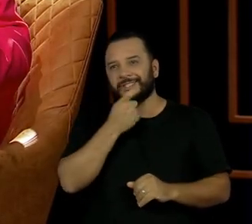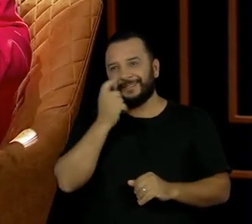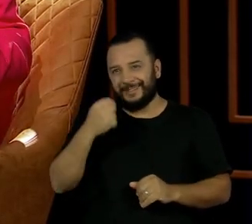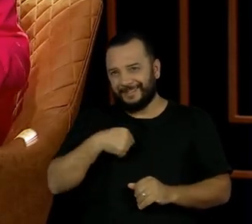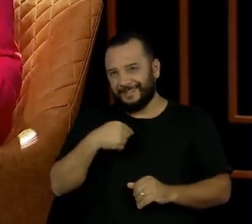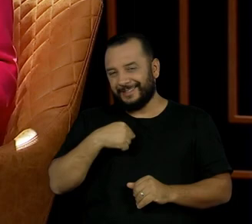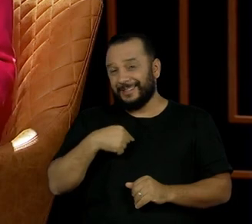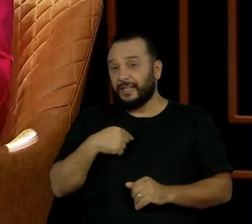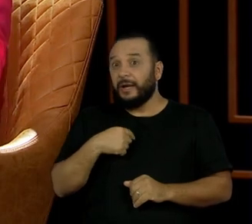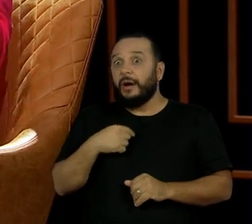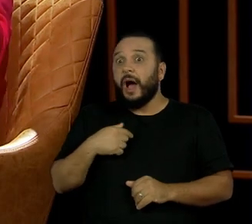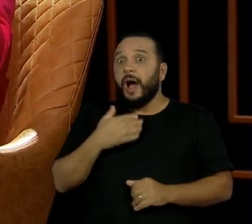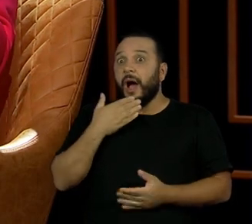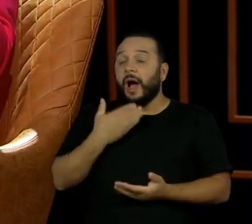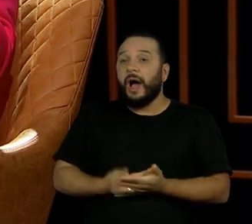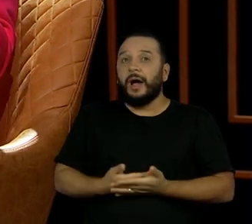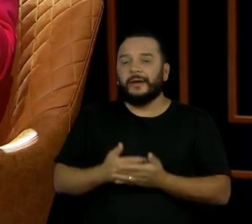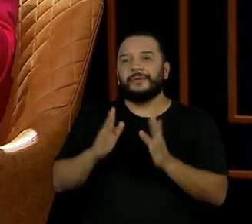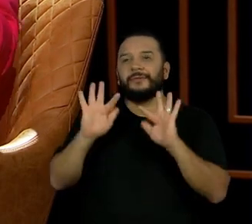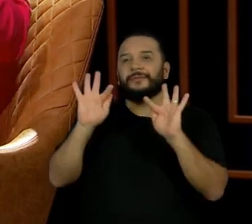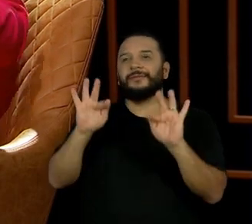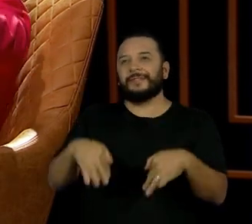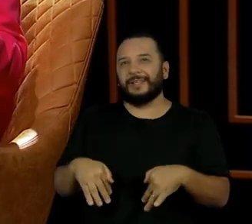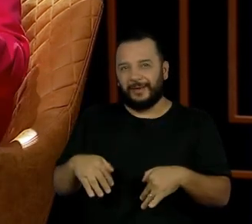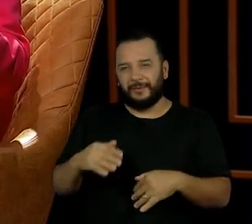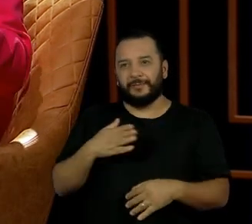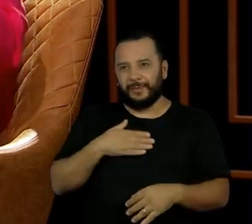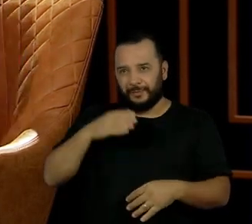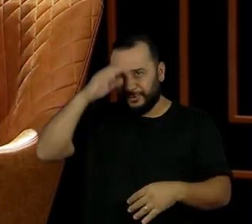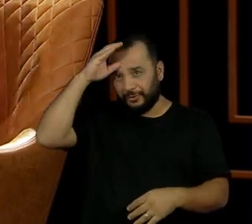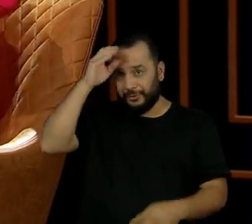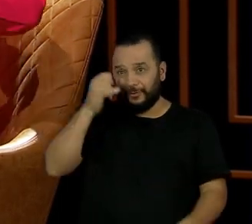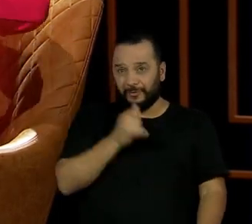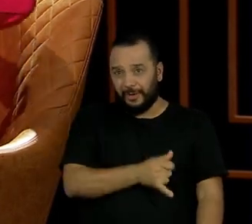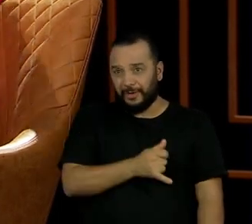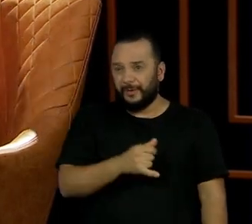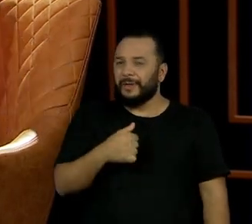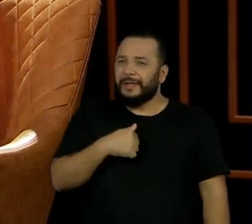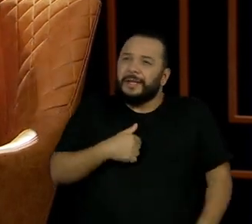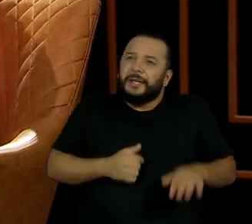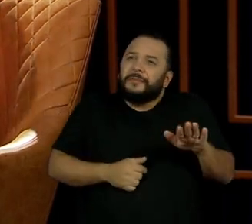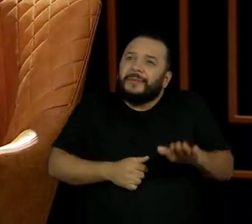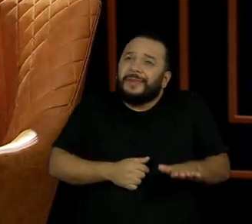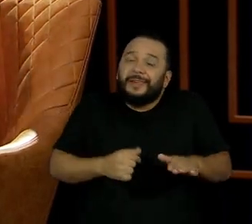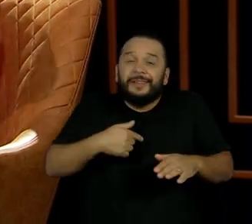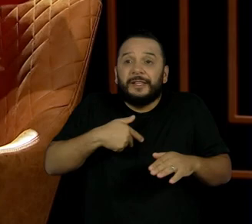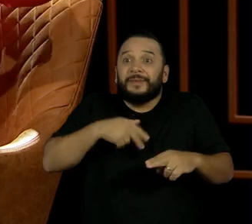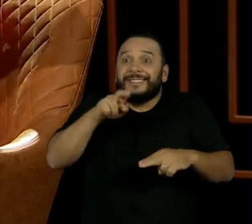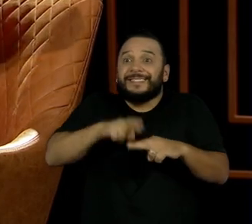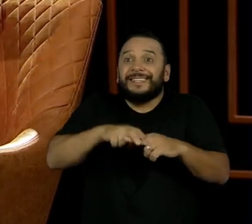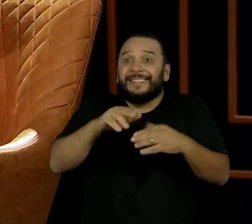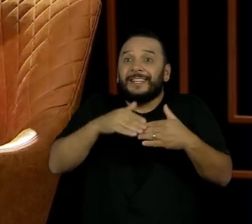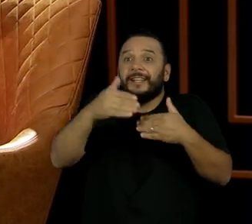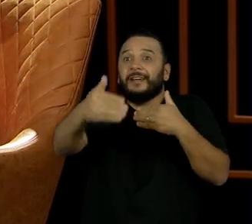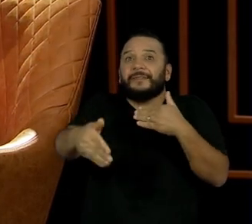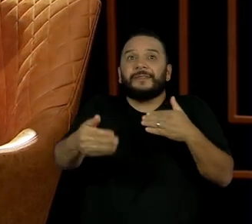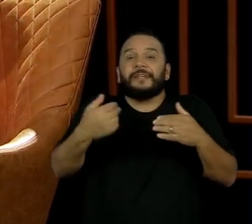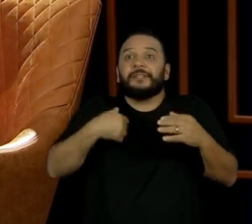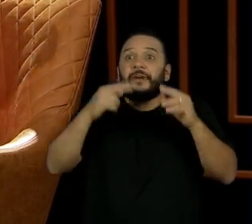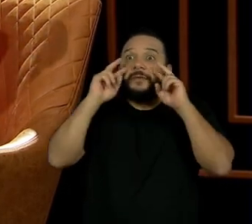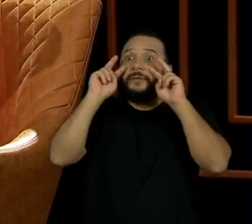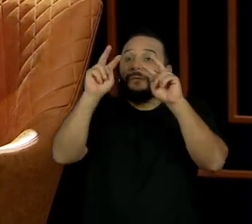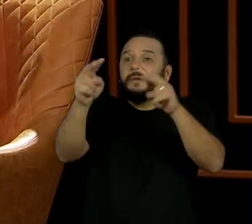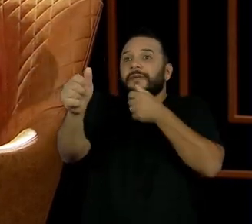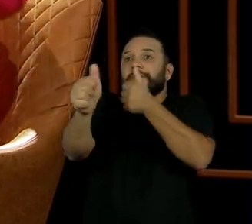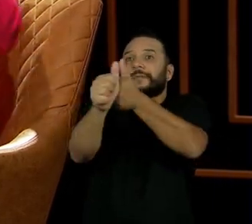assim aí meu tio falou assim quando chegou no final porque era pequena né então e a gente sentou naquelas cadeiras na frente eu tava aqui o